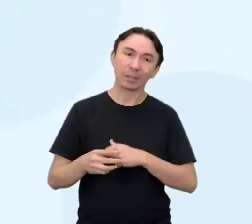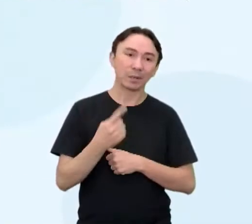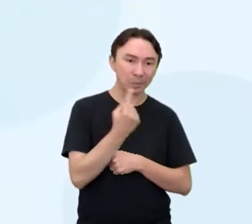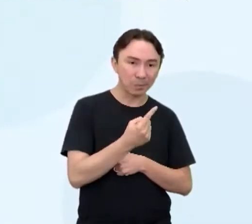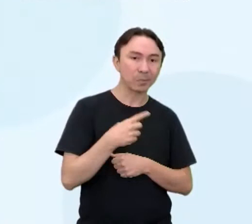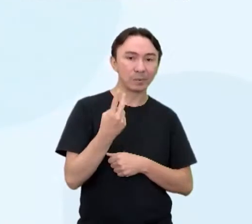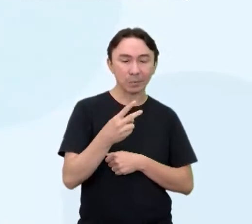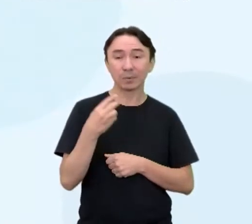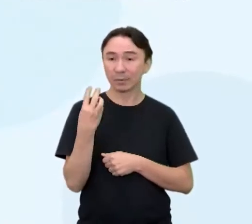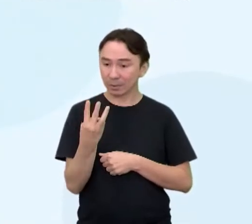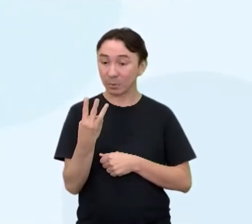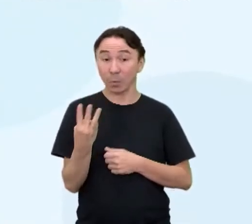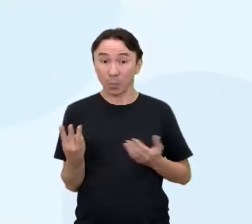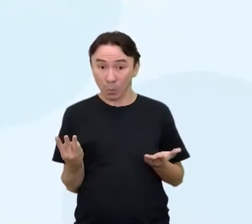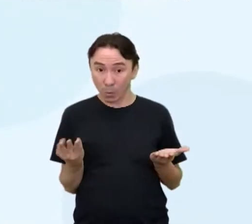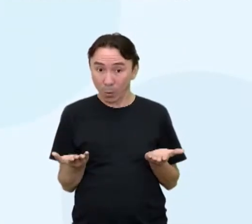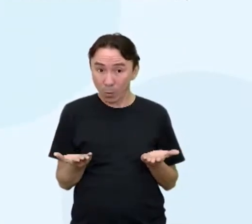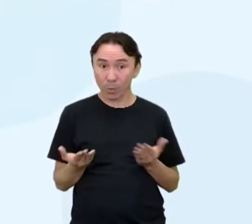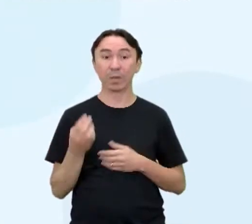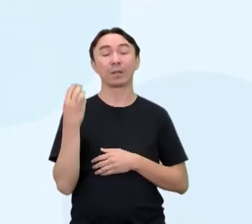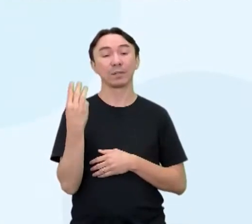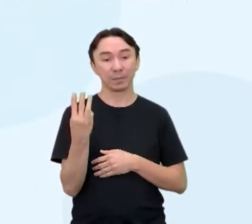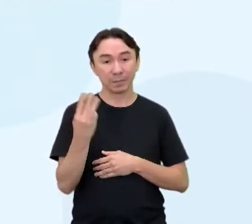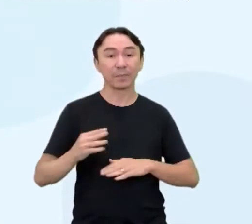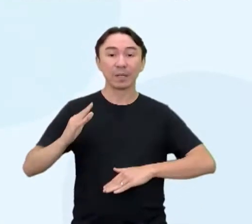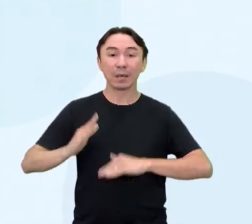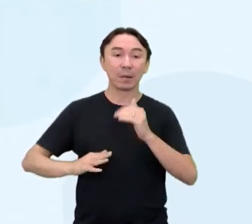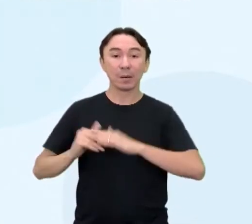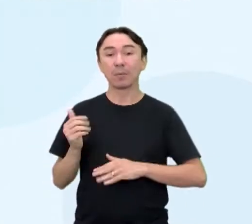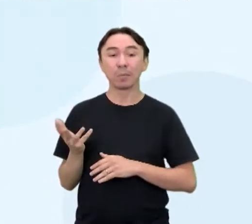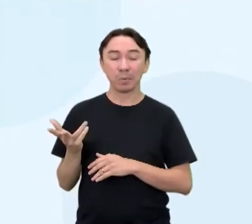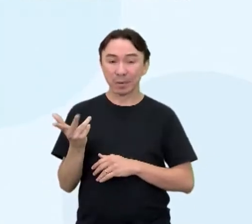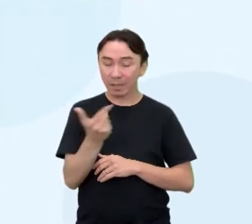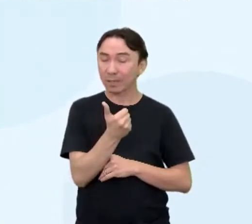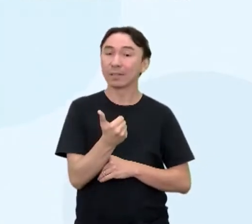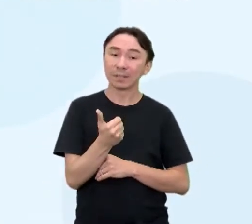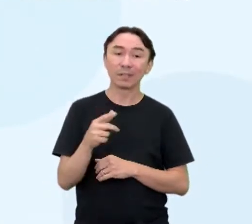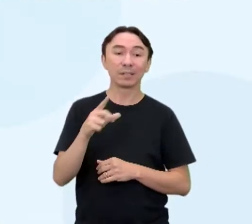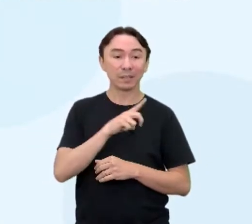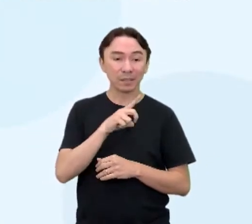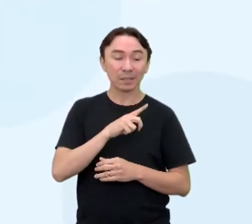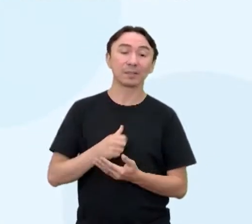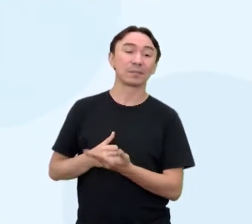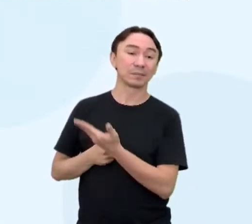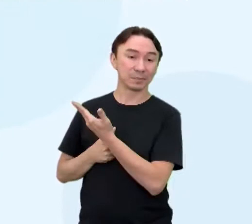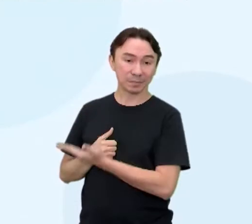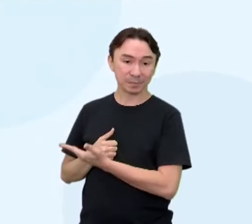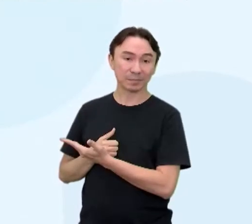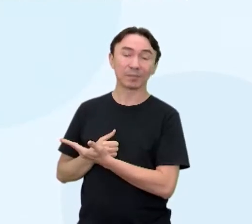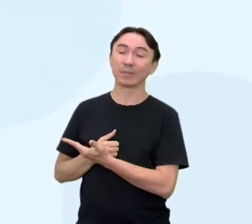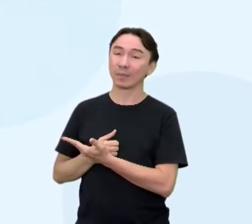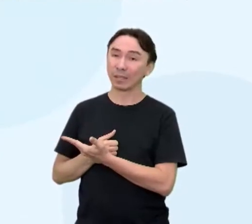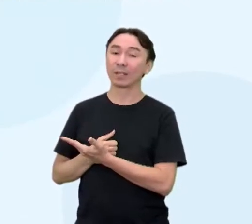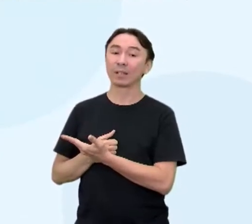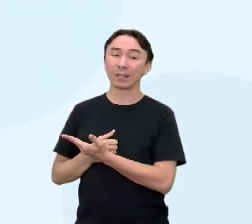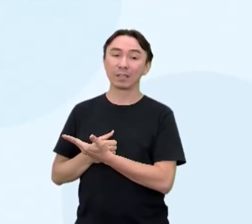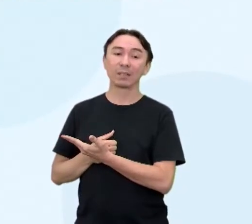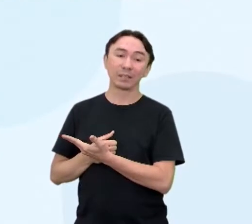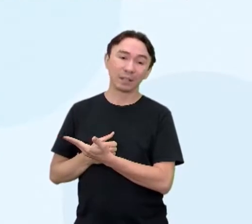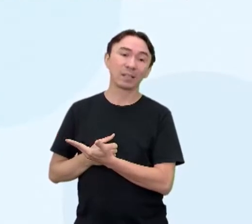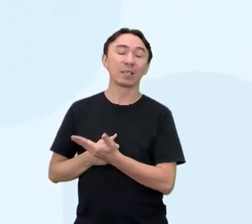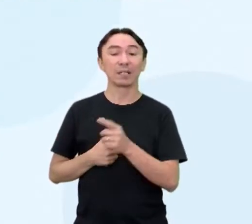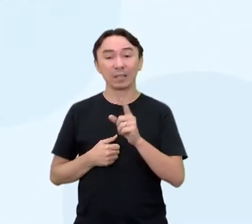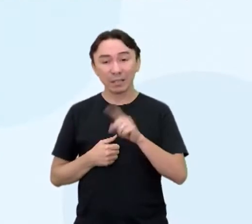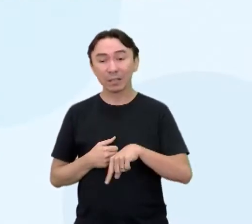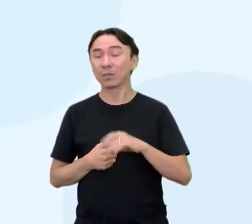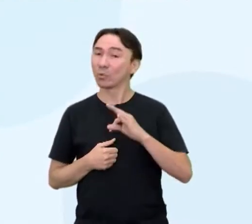tá na 3 aí, né? E essa habilidade, que é ligada a essa competência 3, ela se propõe aí a colocar todos os